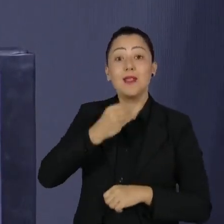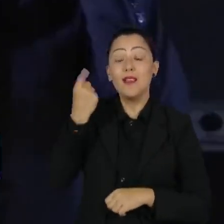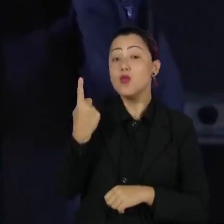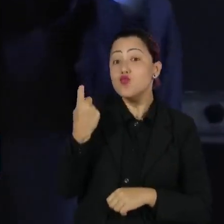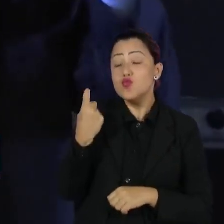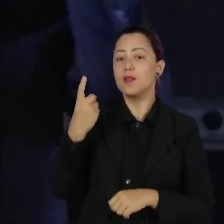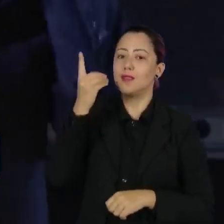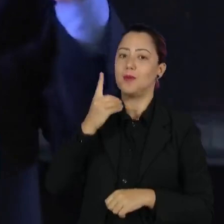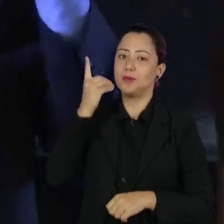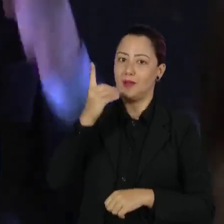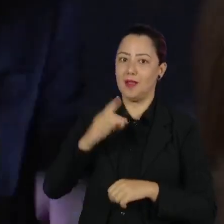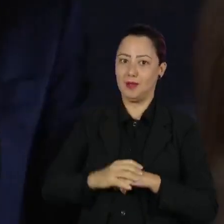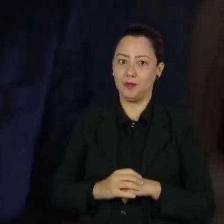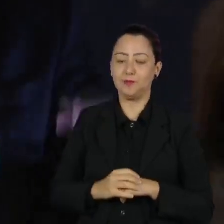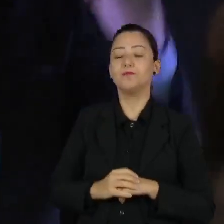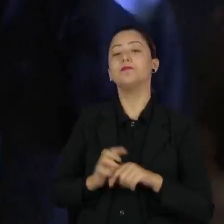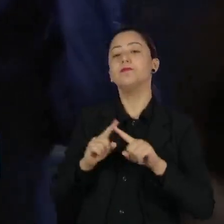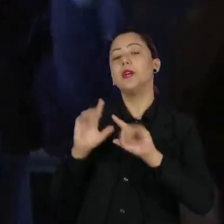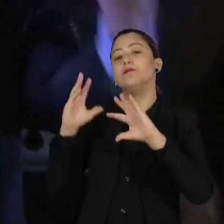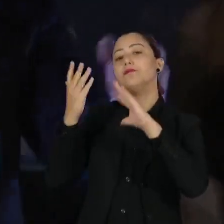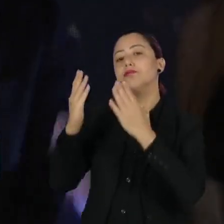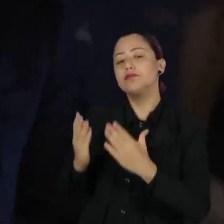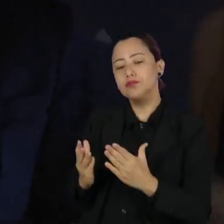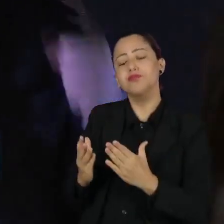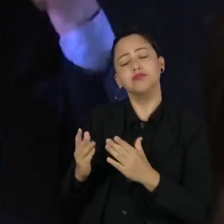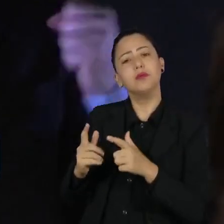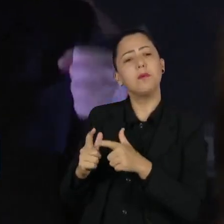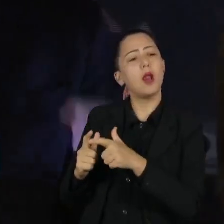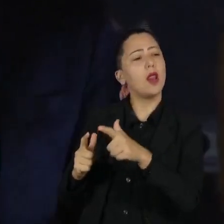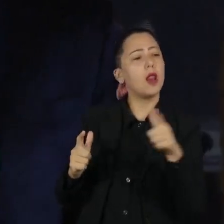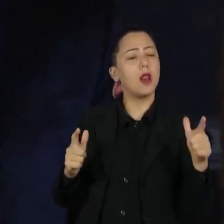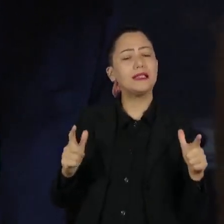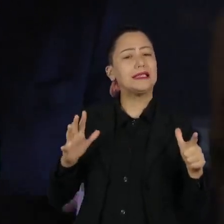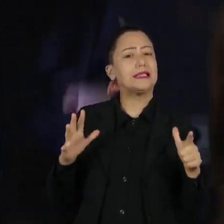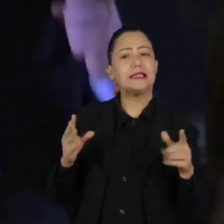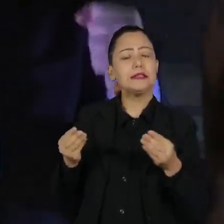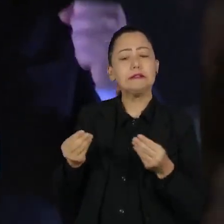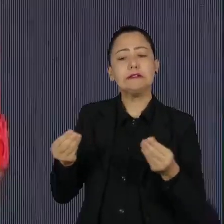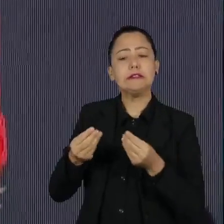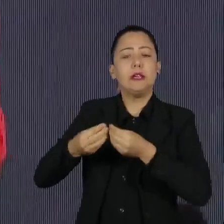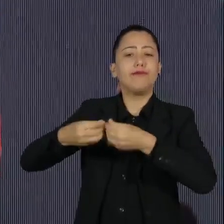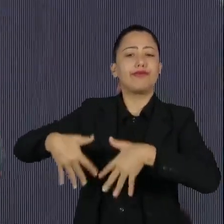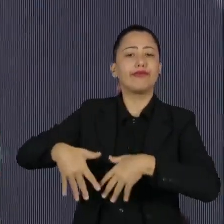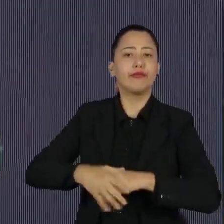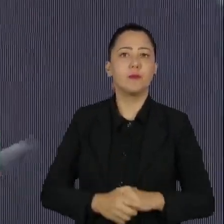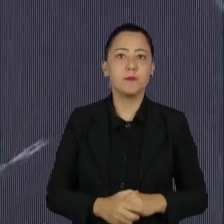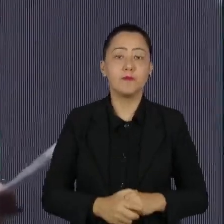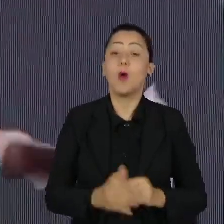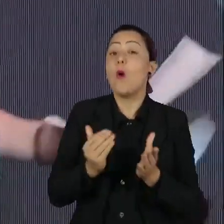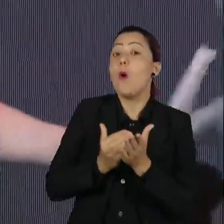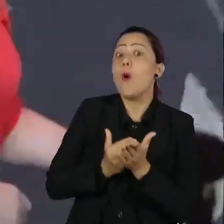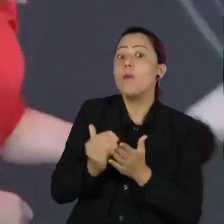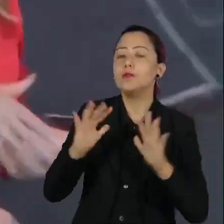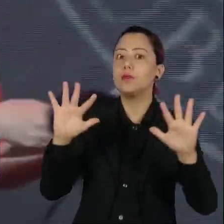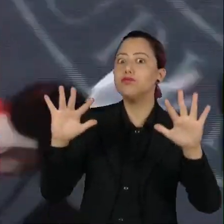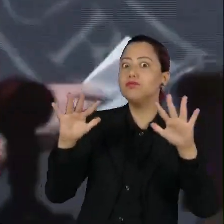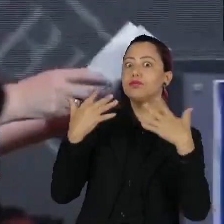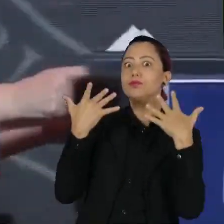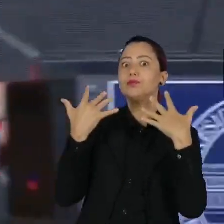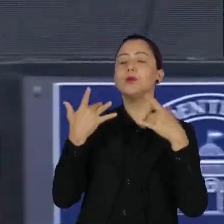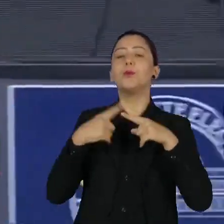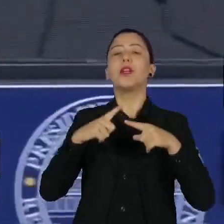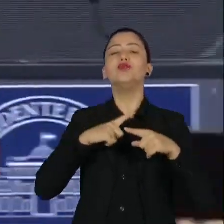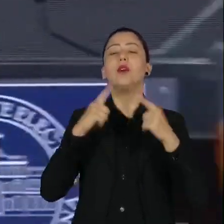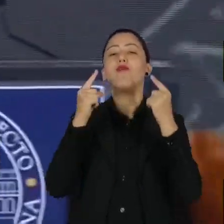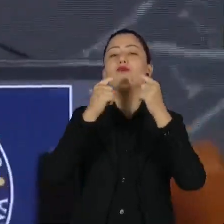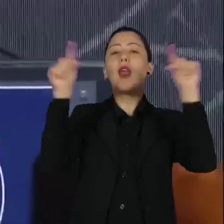pública com o mandato avaliado por muitos como incipiente e apagado ele começou a ganhar notoriedade pelas frases